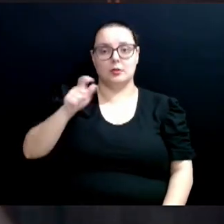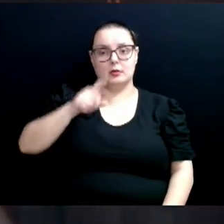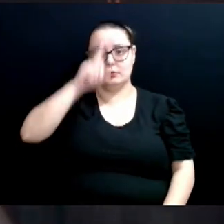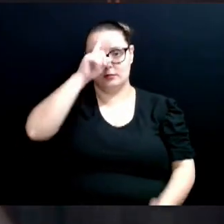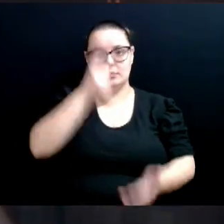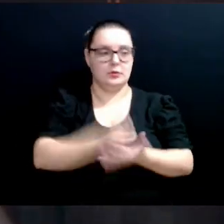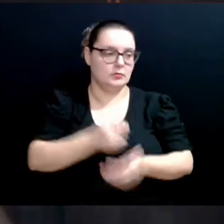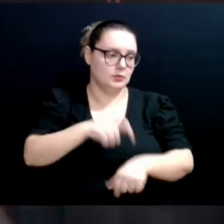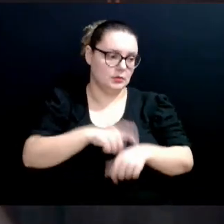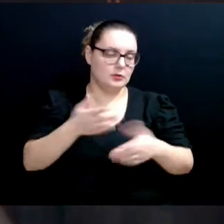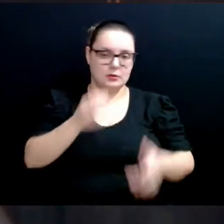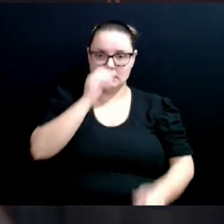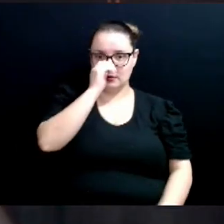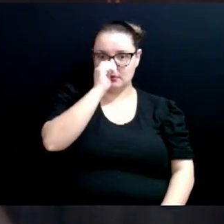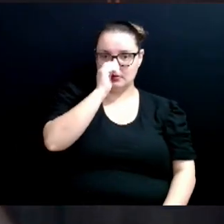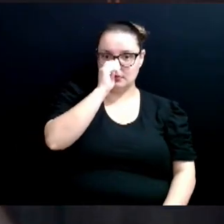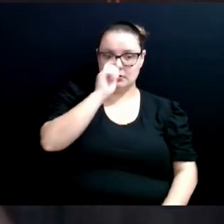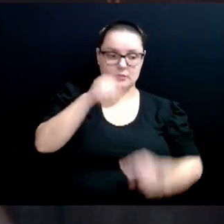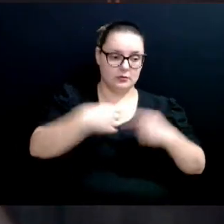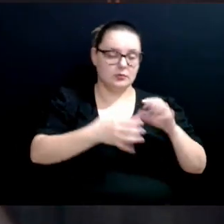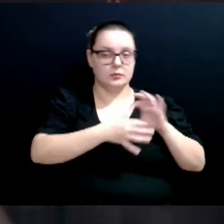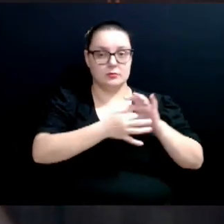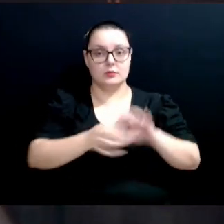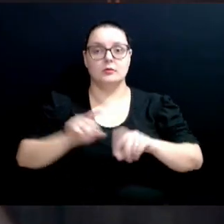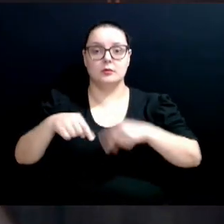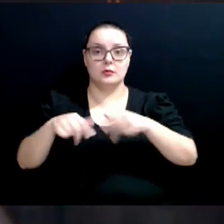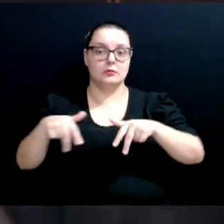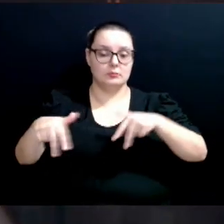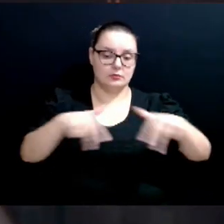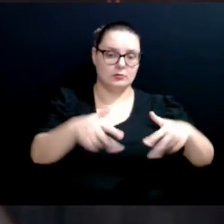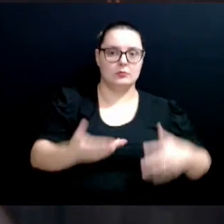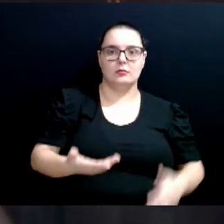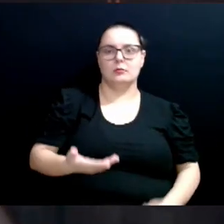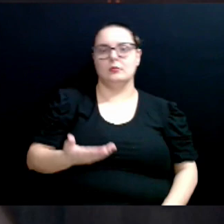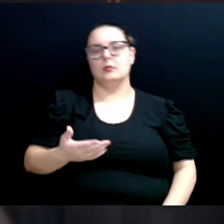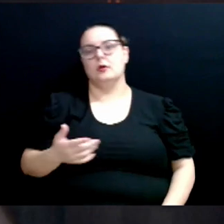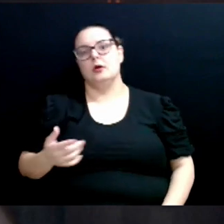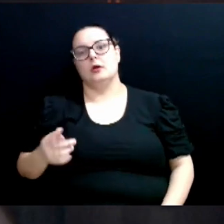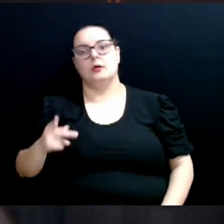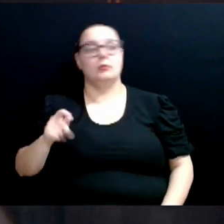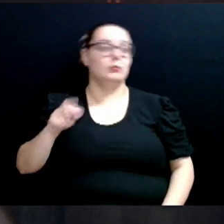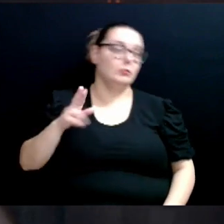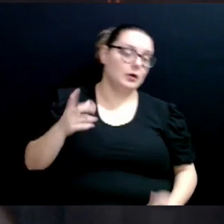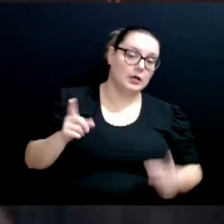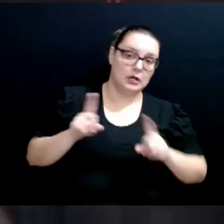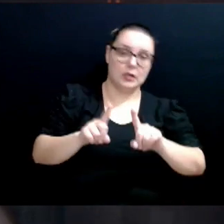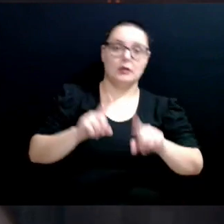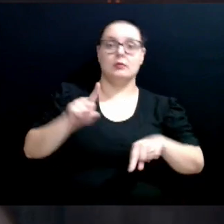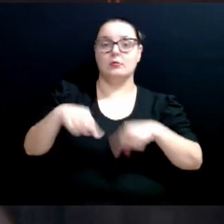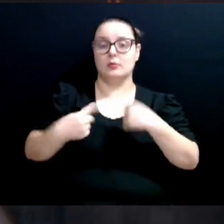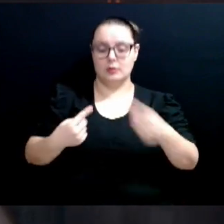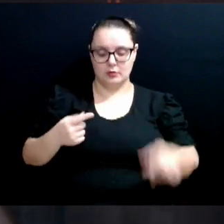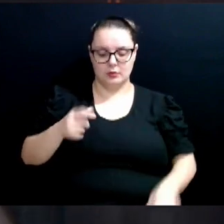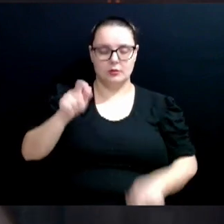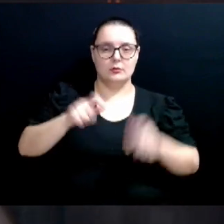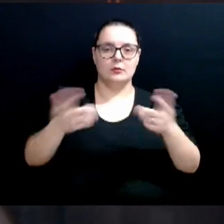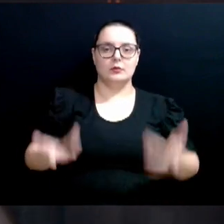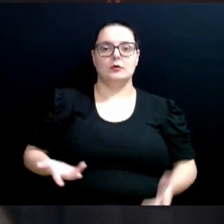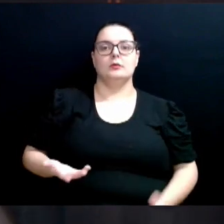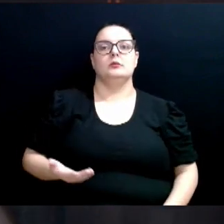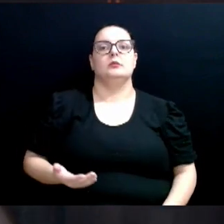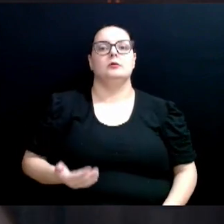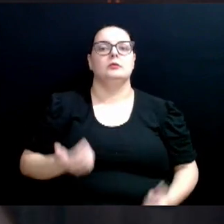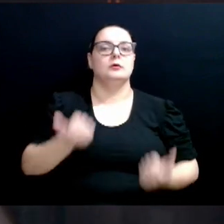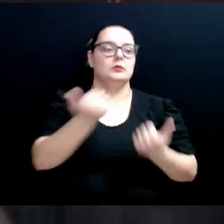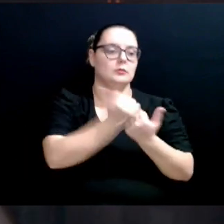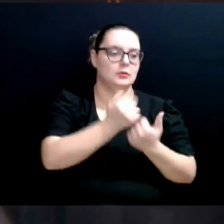ser que em outros contextos sejam outras figuras, né? Um par, uma outra pessoa que esteja ali na cadeira do chefe enquanto o líder está, por